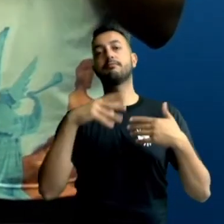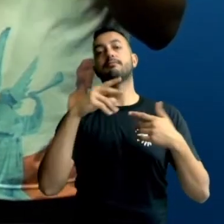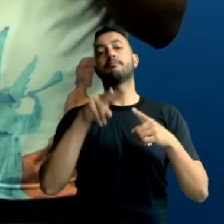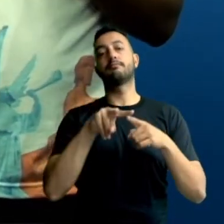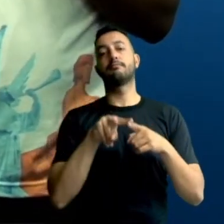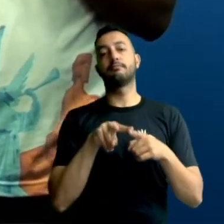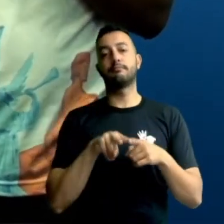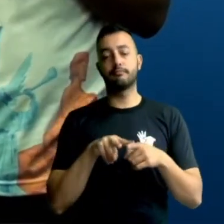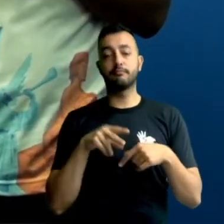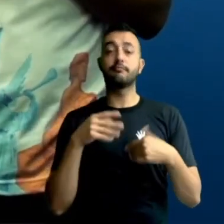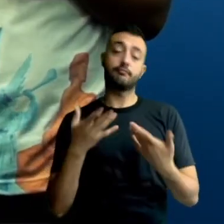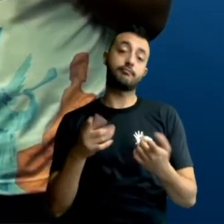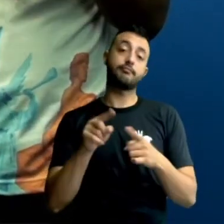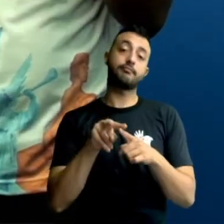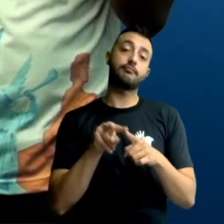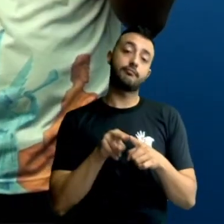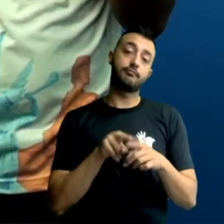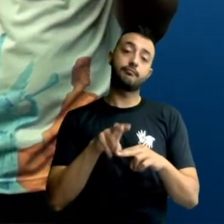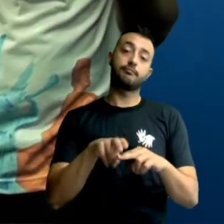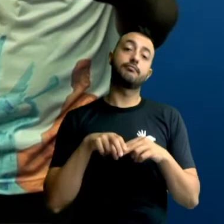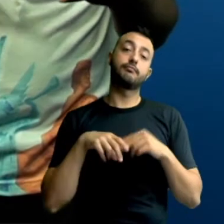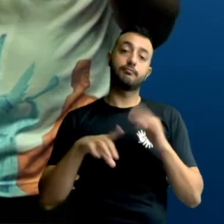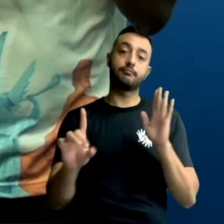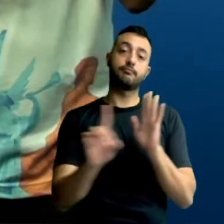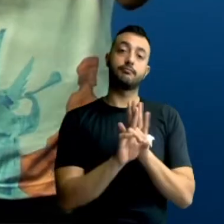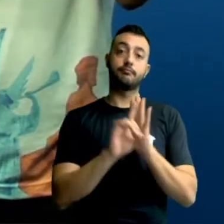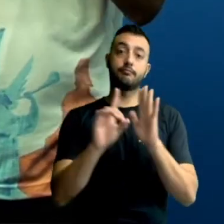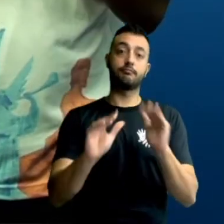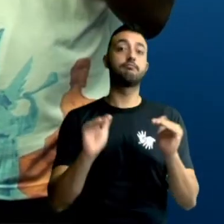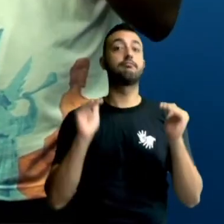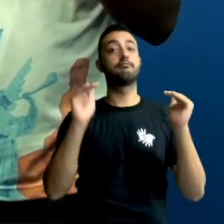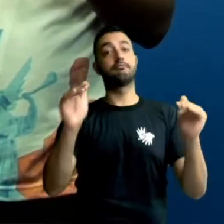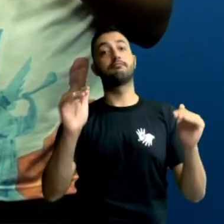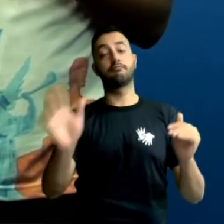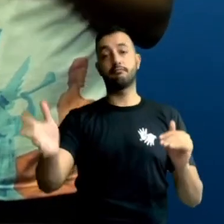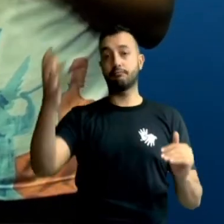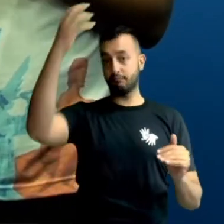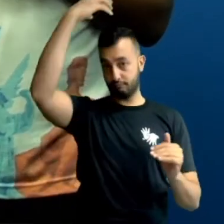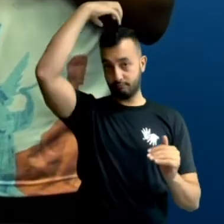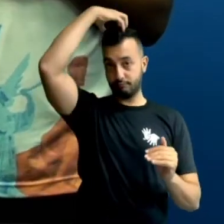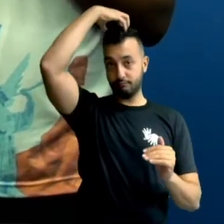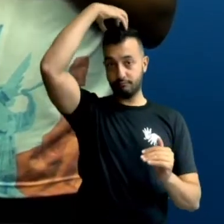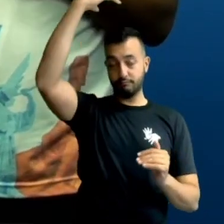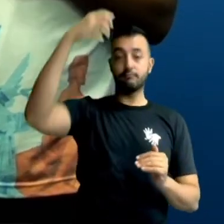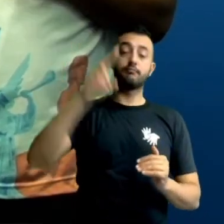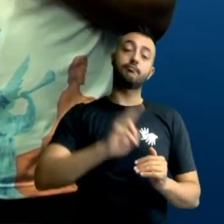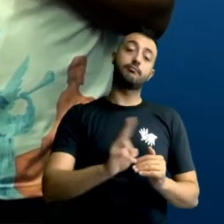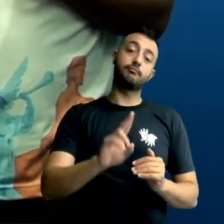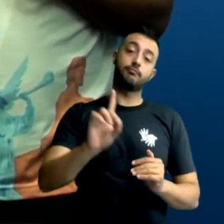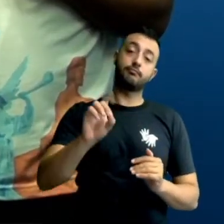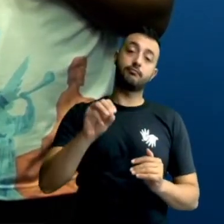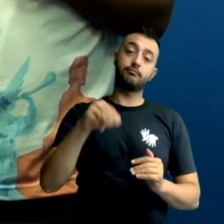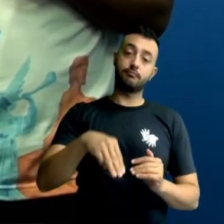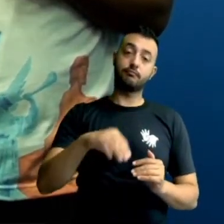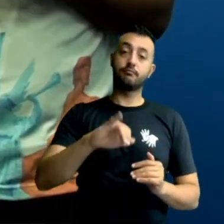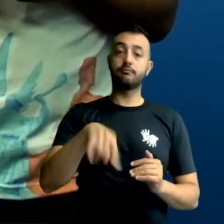né, e ela se tornou vila por conta do decreto régio do então príncipe regente, que era o Dom João